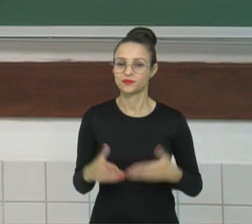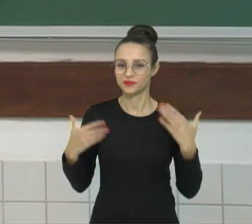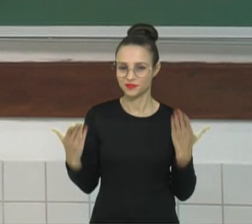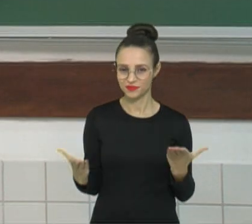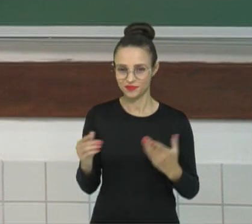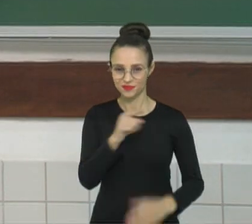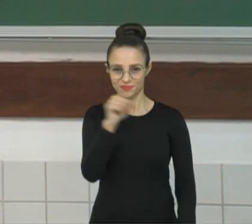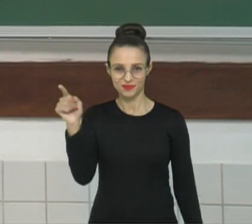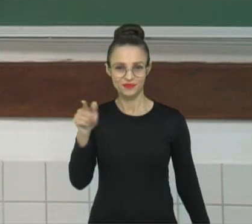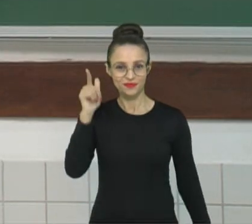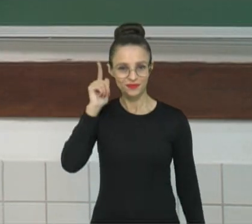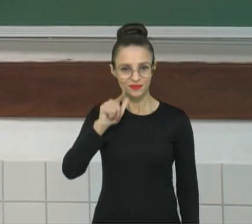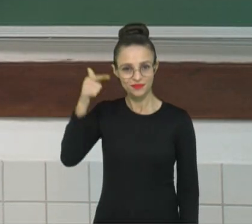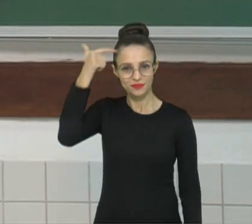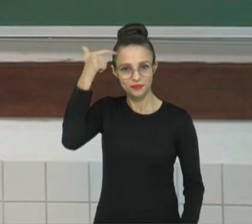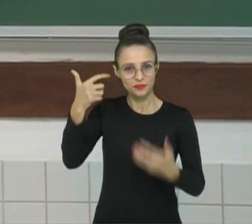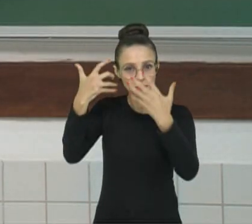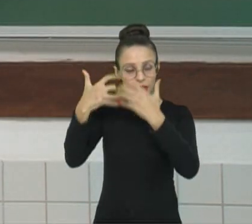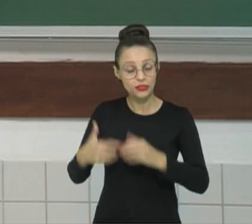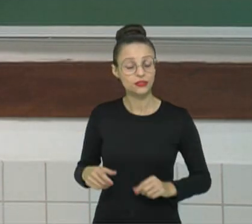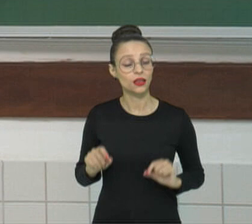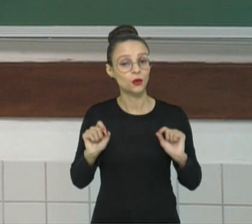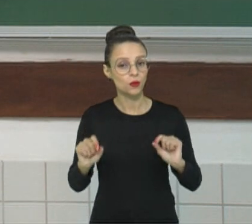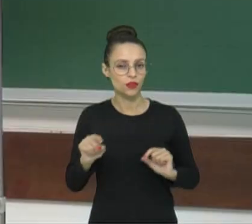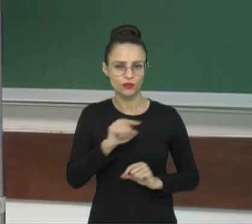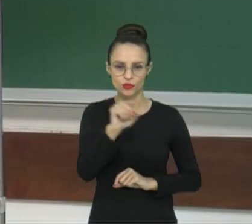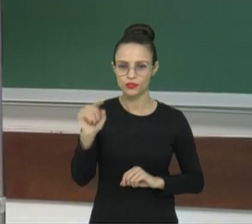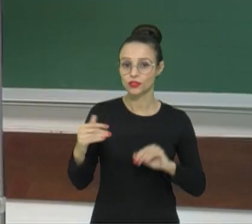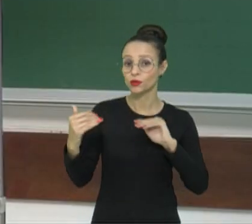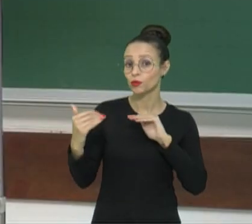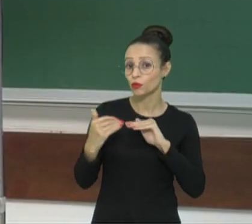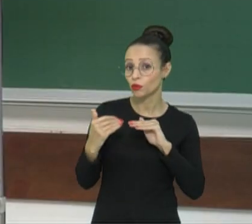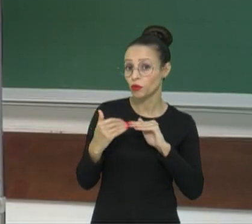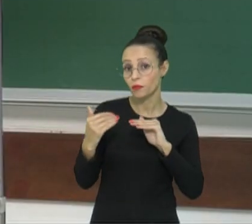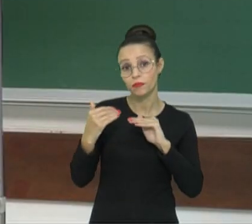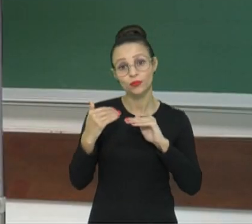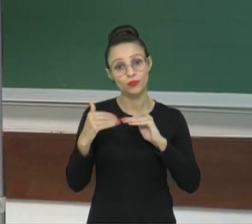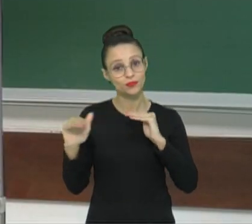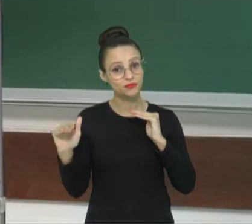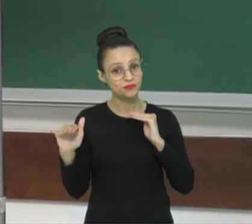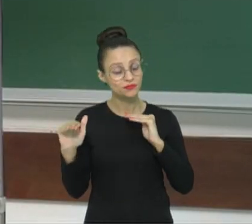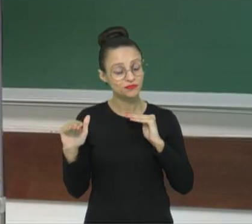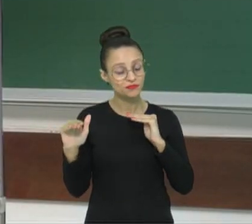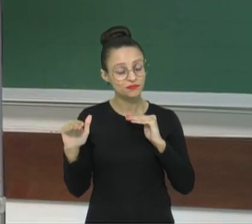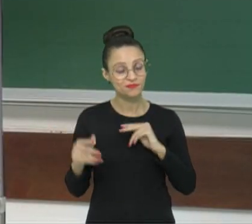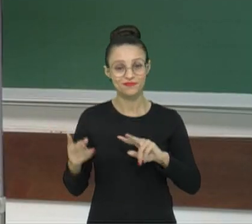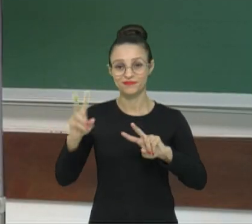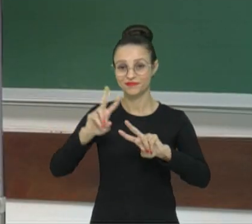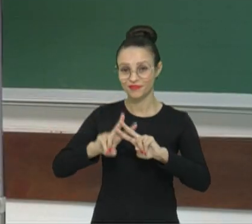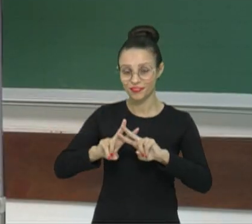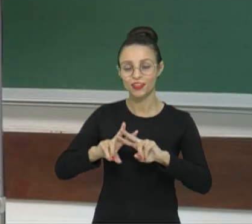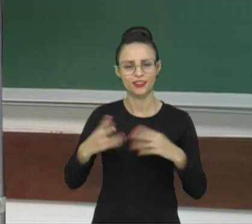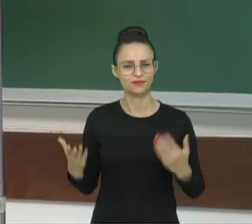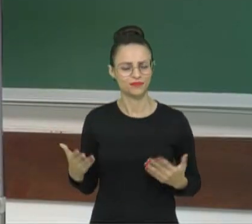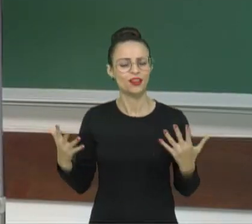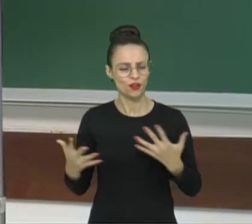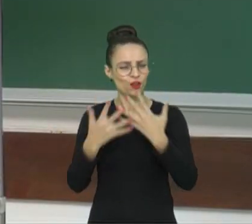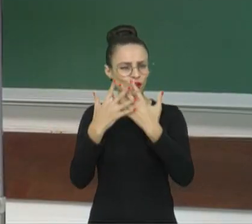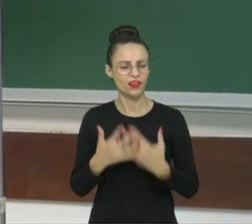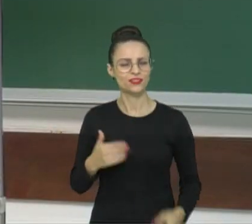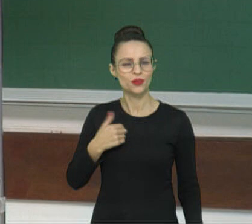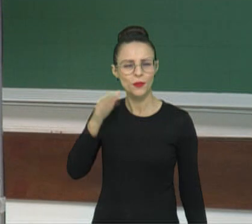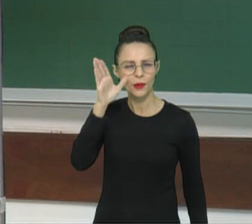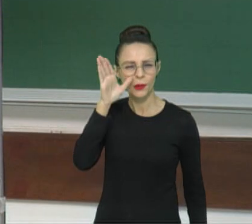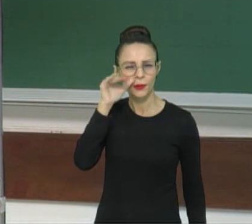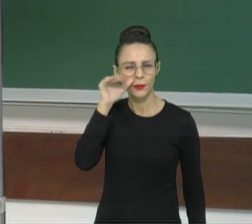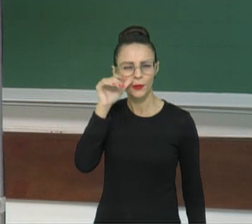Então, conseguiram pensar aí se vocês concordam ou se vocês discordam da hashtag? Confesso para vocês que eu fico curioso